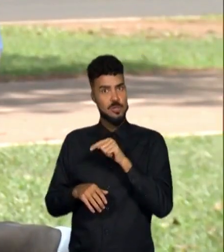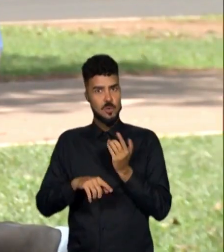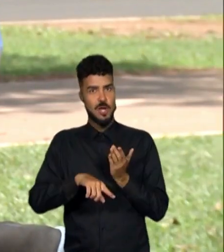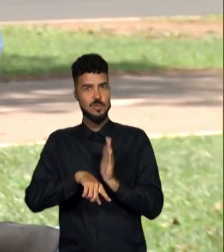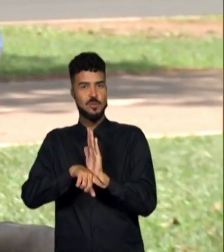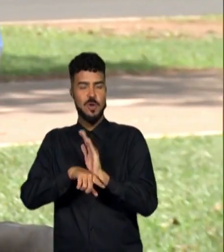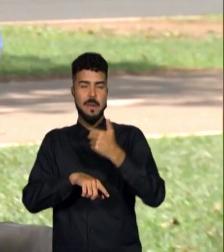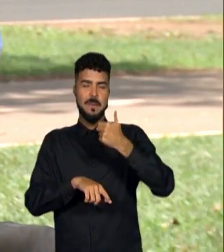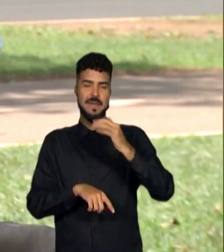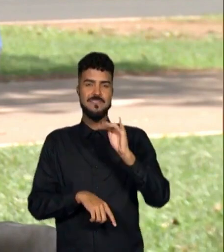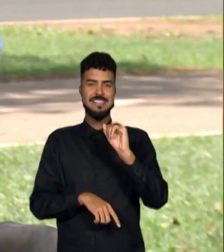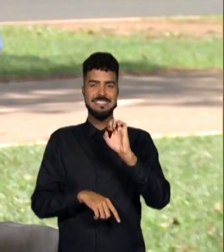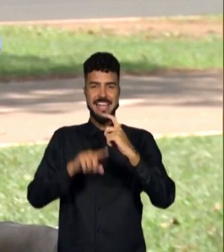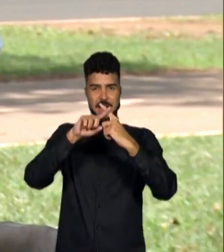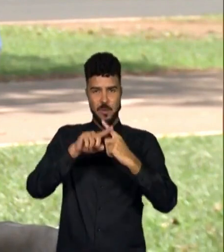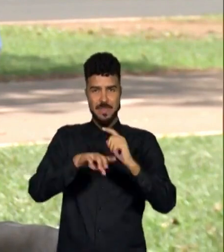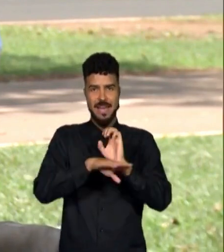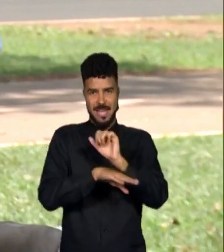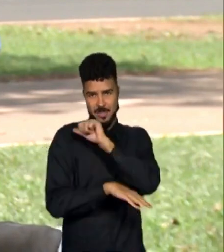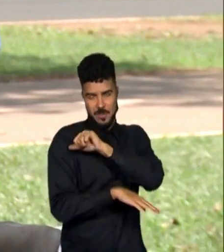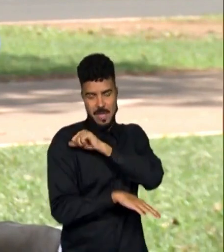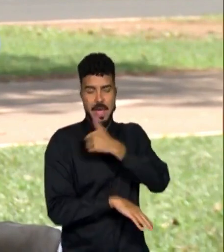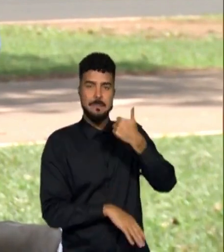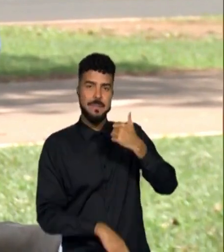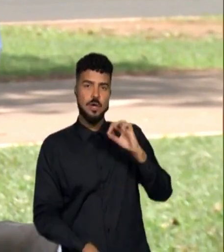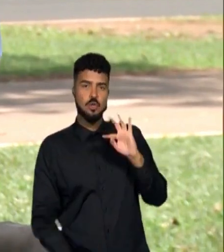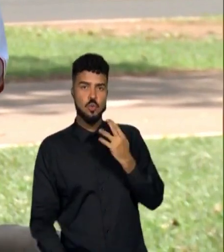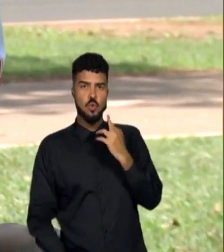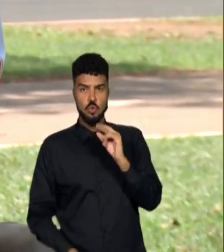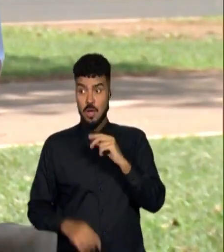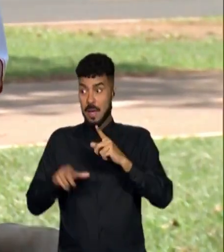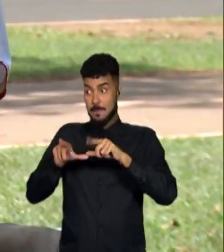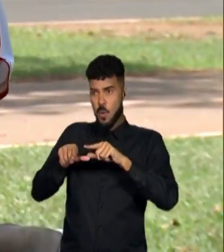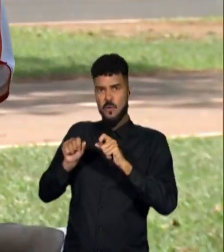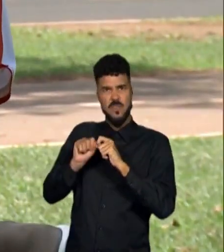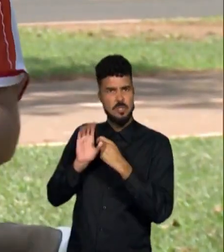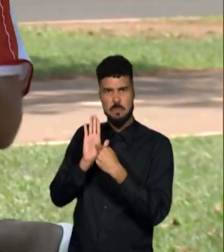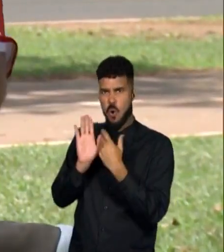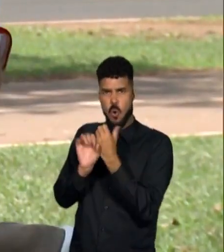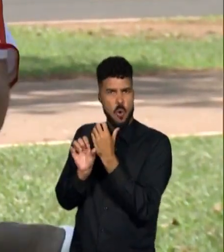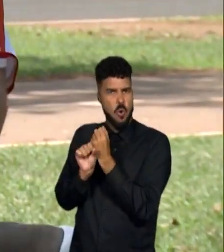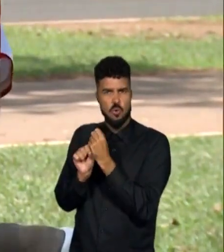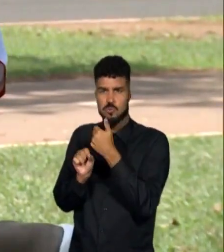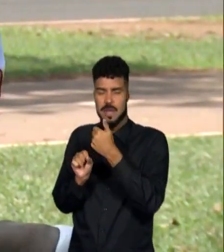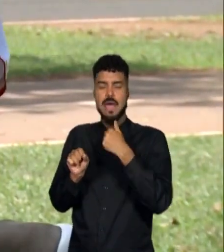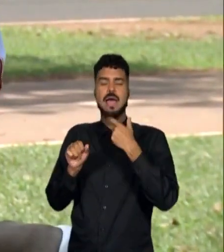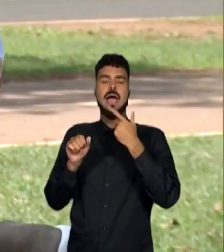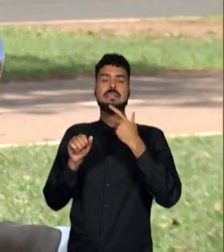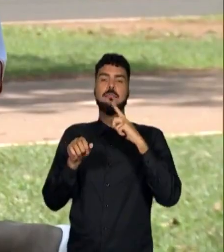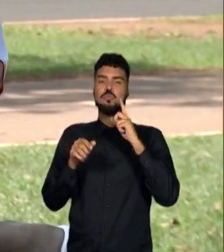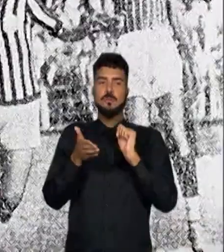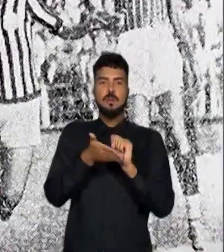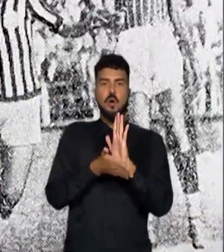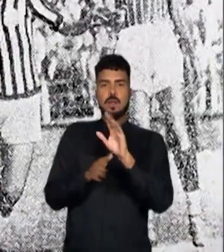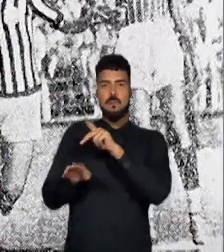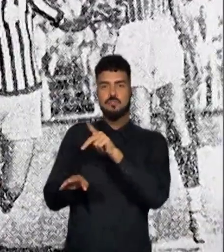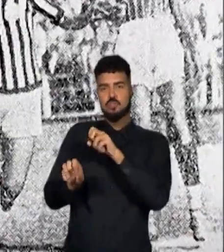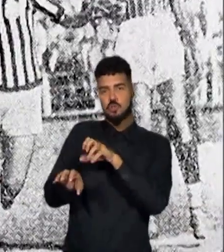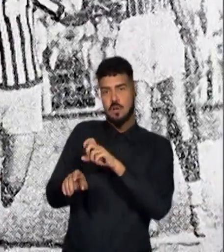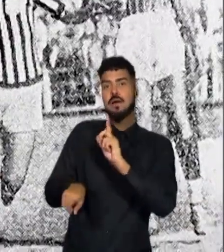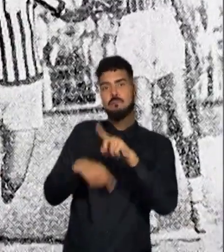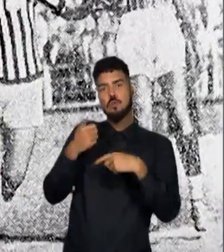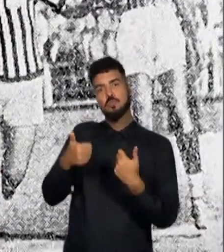campeonato. No primeiro turno, o Bangu fez bastante pontos, chegou a decair um pouco, trocou de técnico no meio da campanha